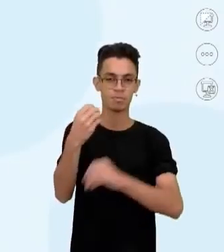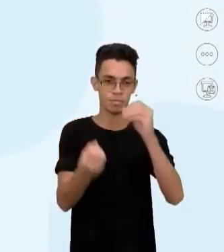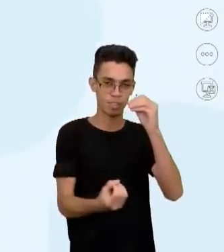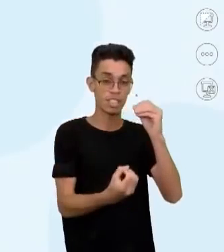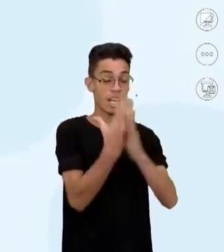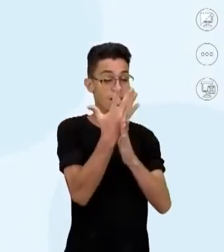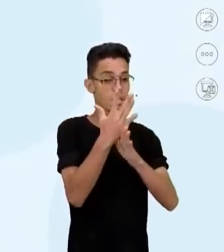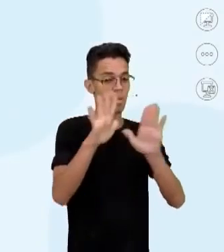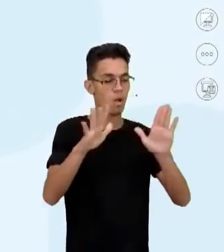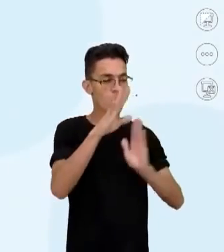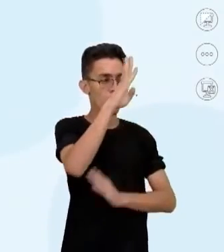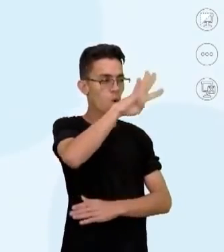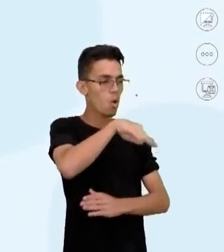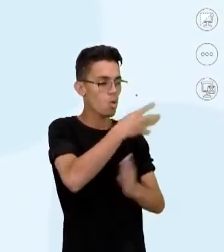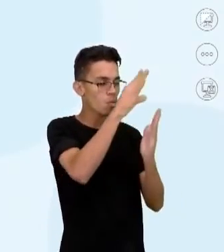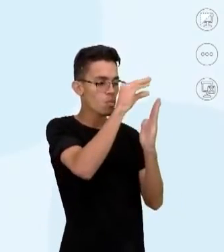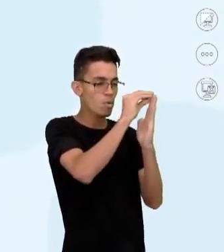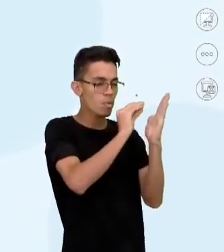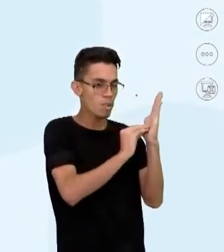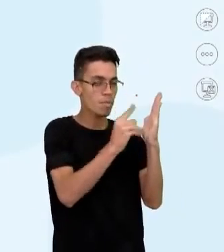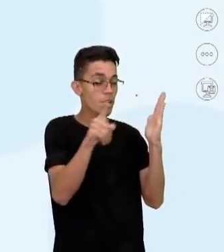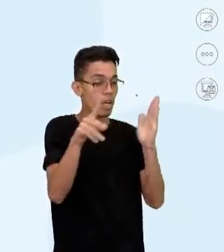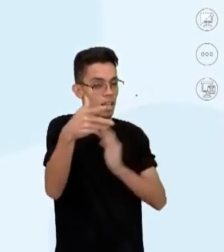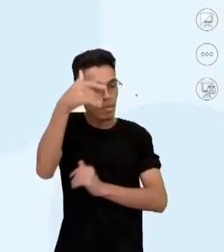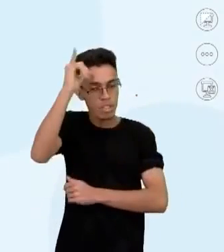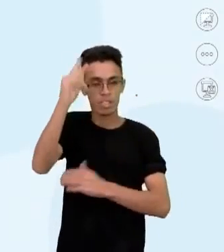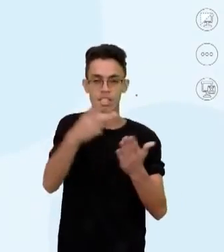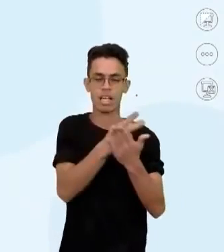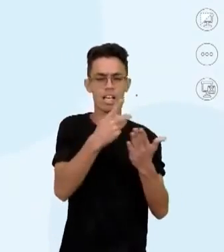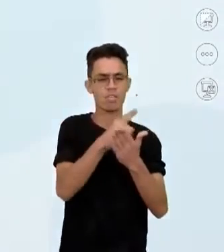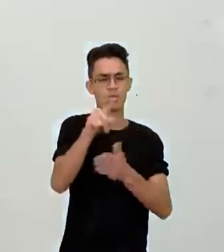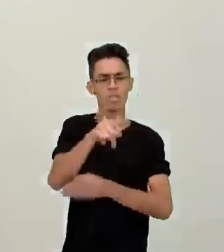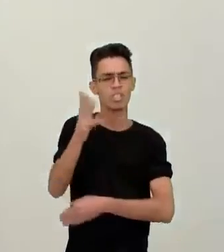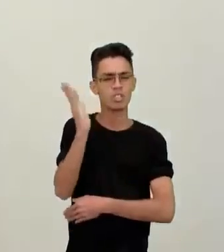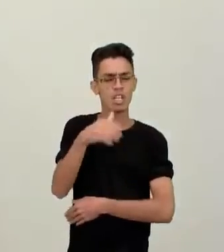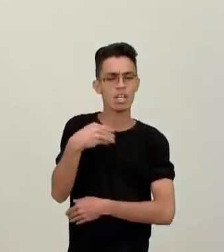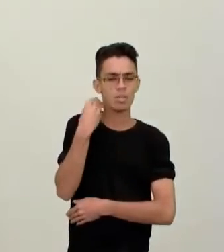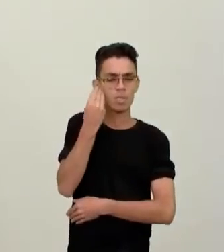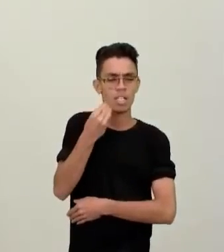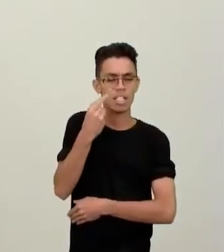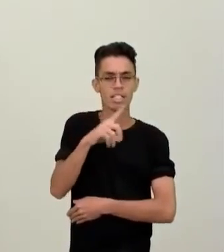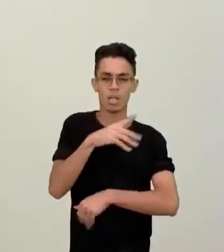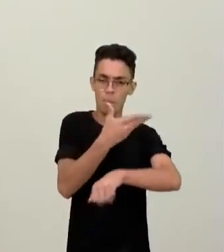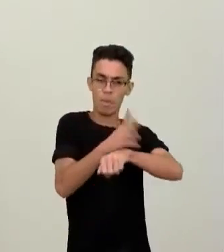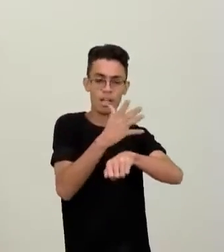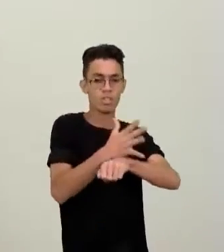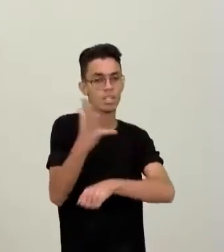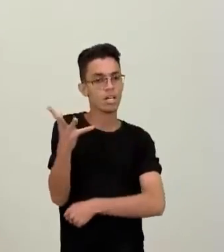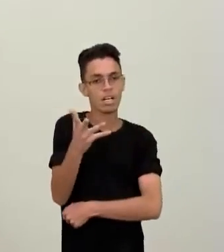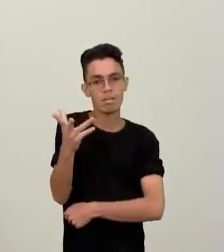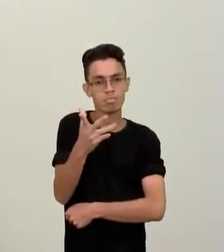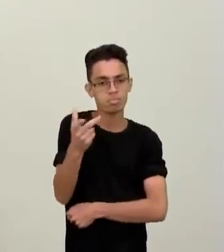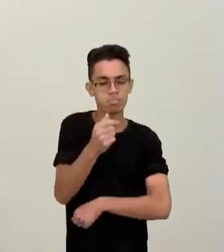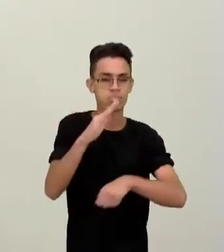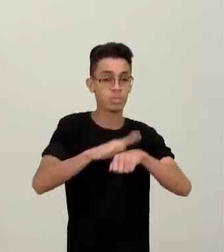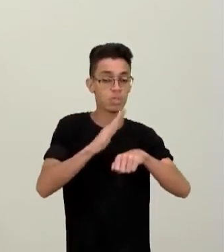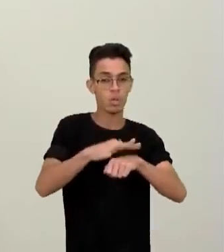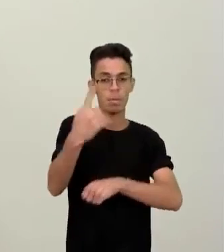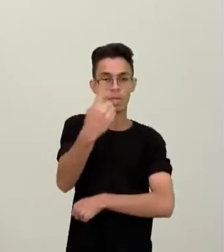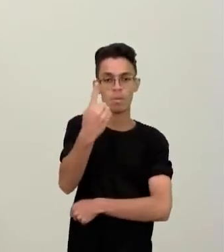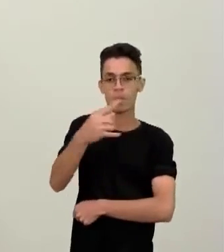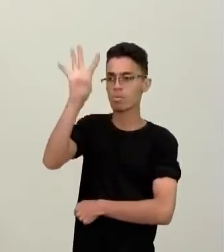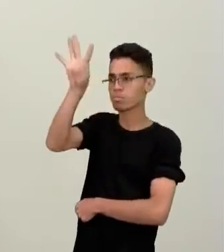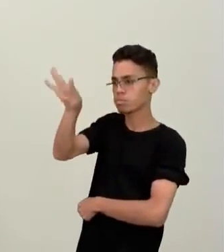você não errar, tá certo? Quando você ficar mais experiente, você faz mais rápido. Mas veja, primeira coisa, a gente monta a tabela